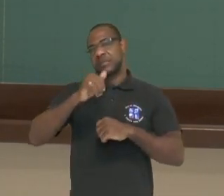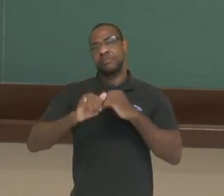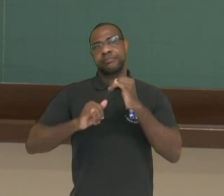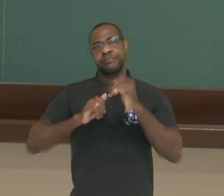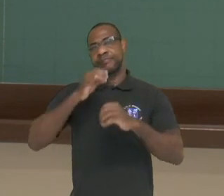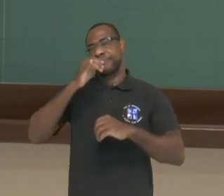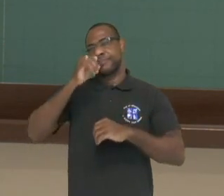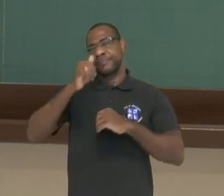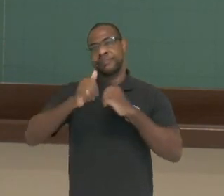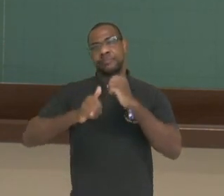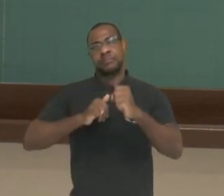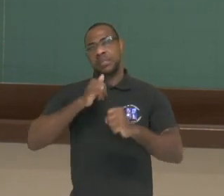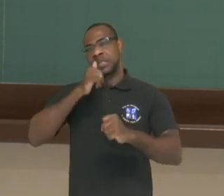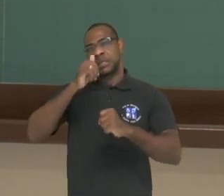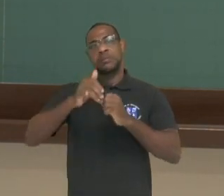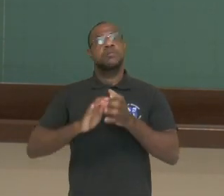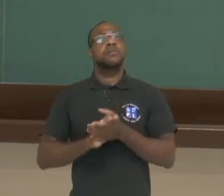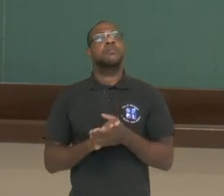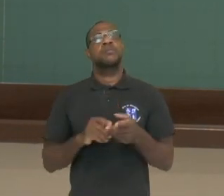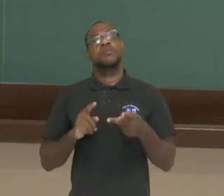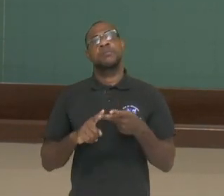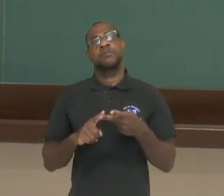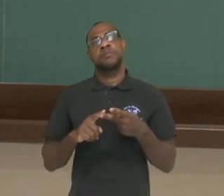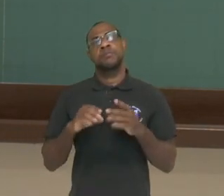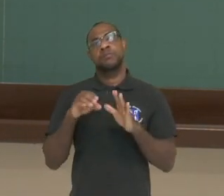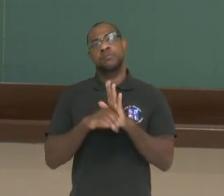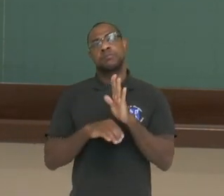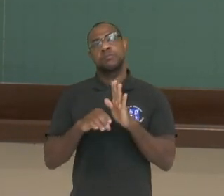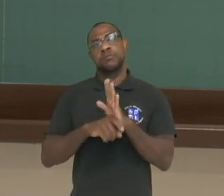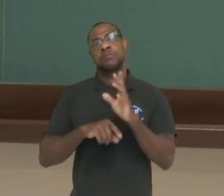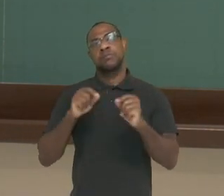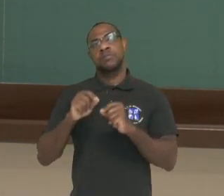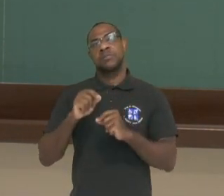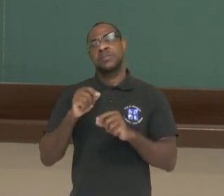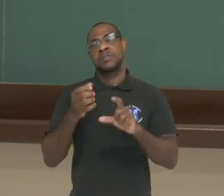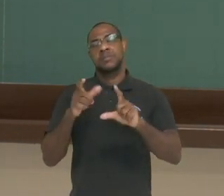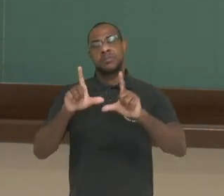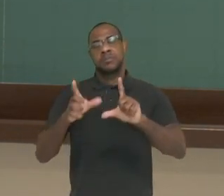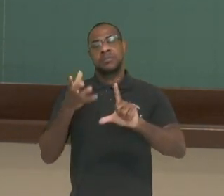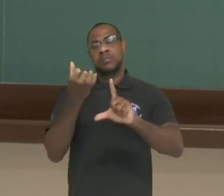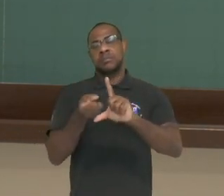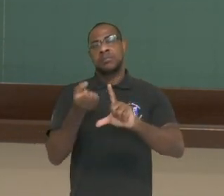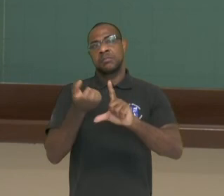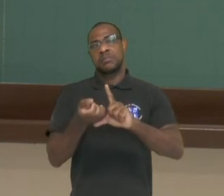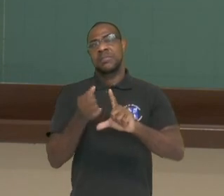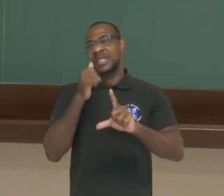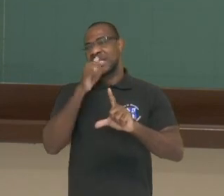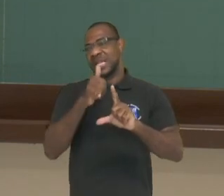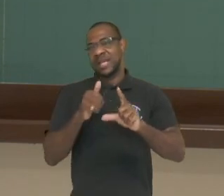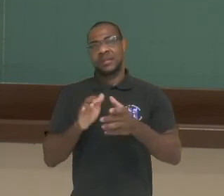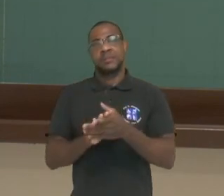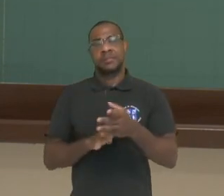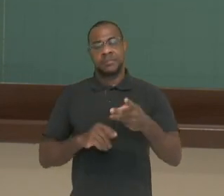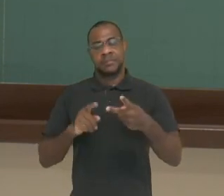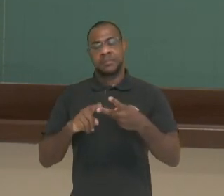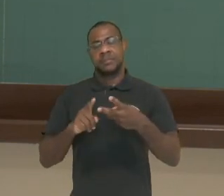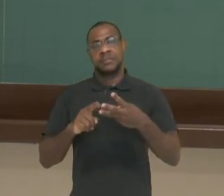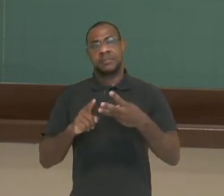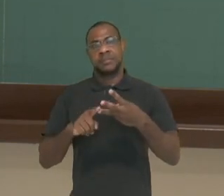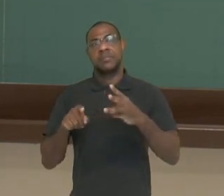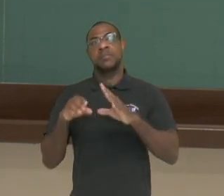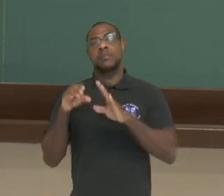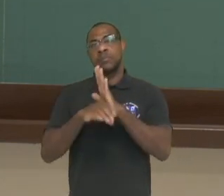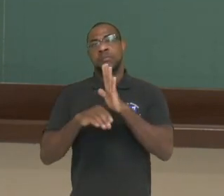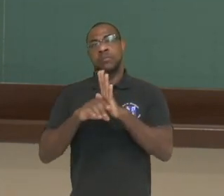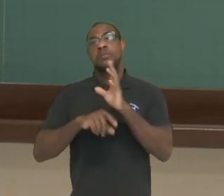condutores elétricos, também nós vimos o conceito de maus condutores